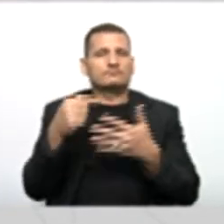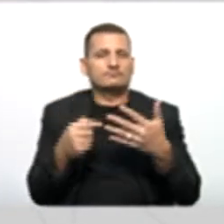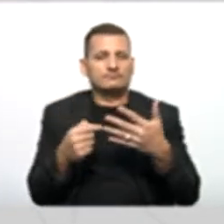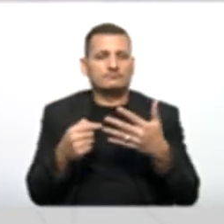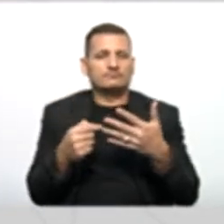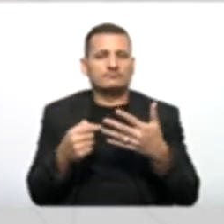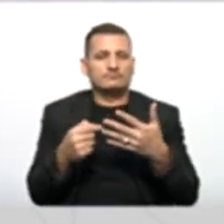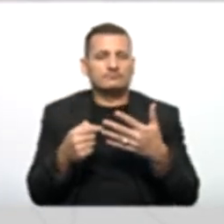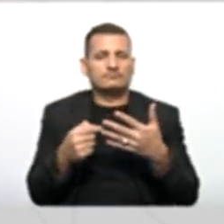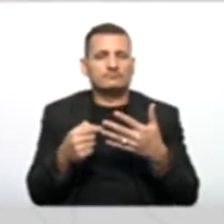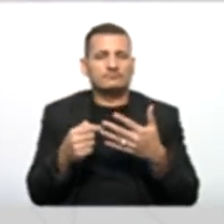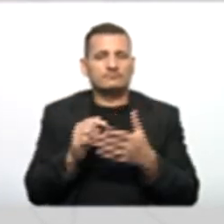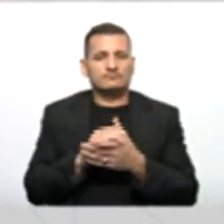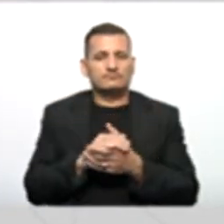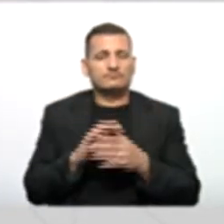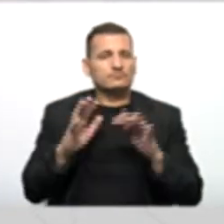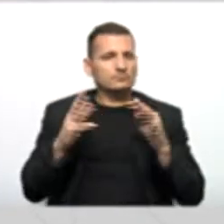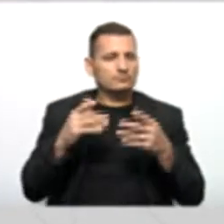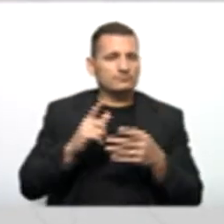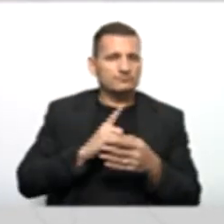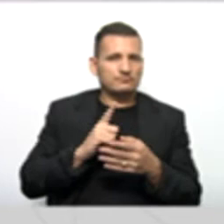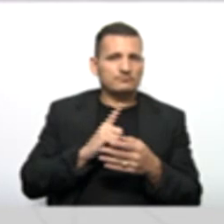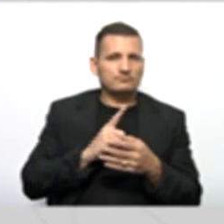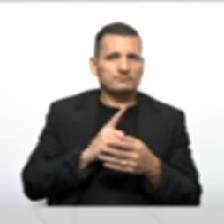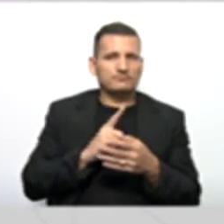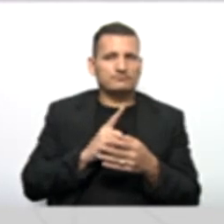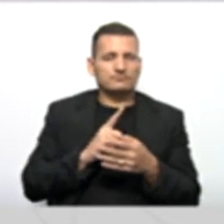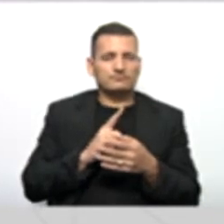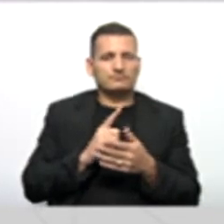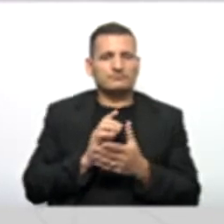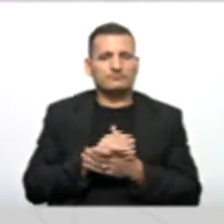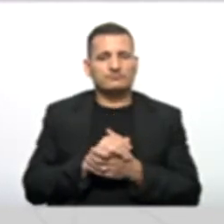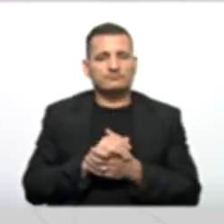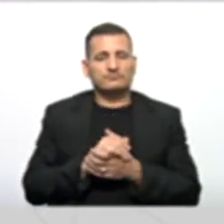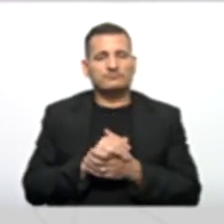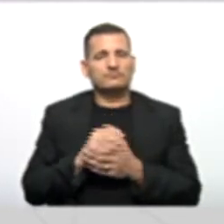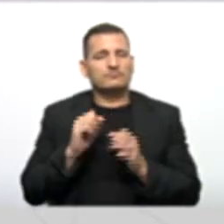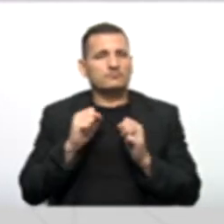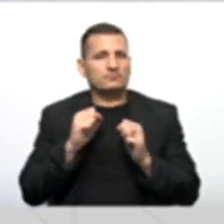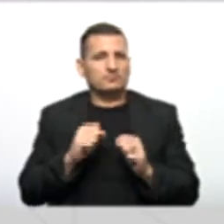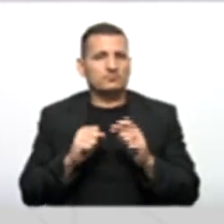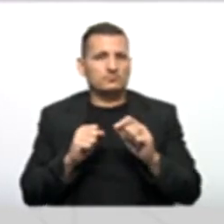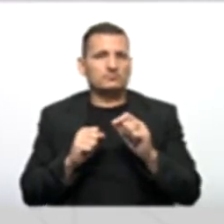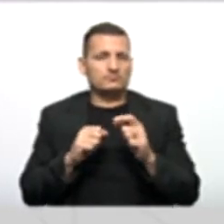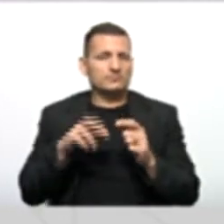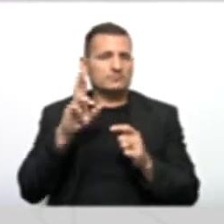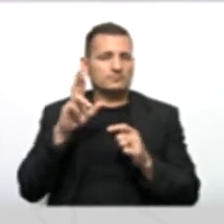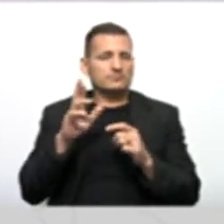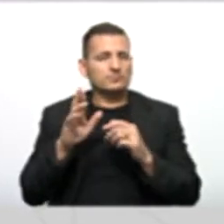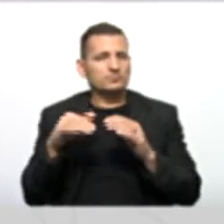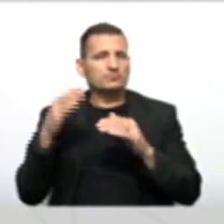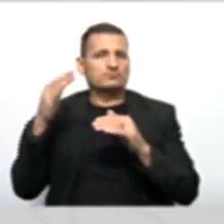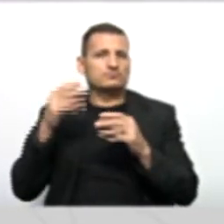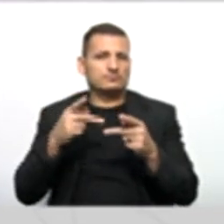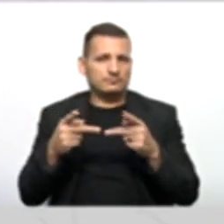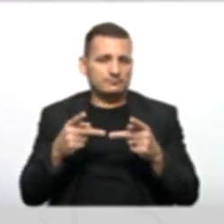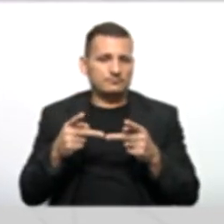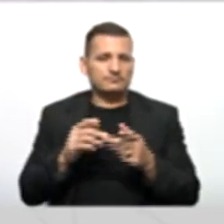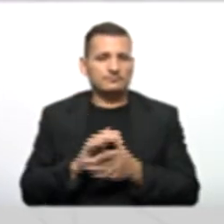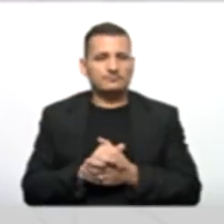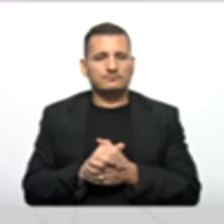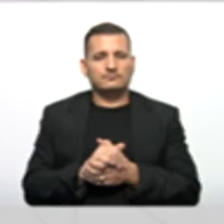que considero que todo mundo tem aí, que pode ser fatores decisivos de sucesso num projeto.